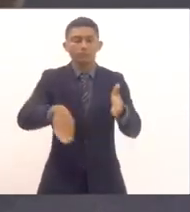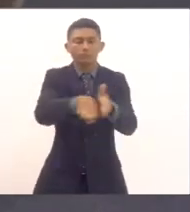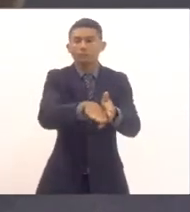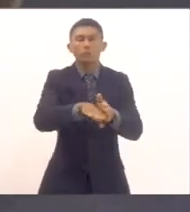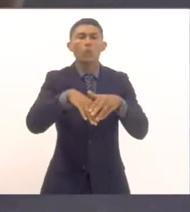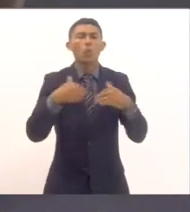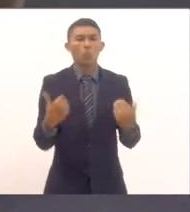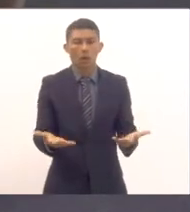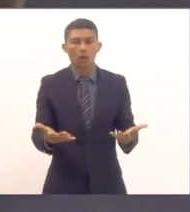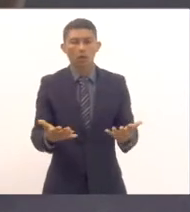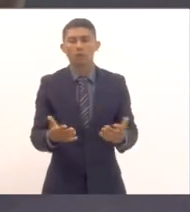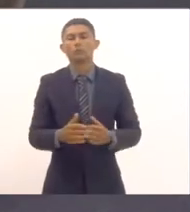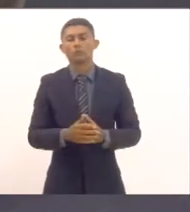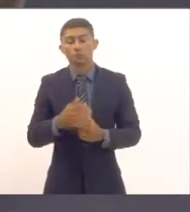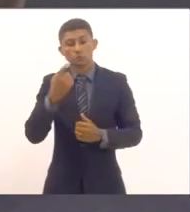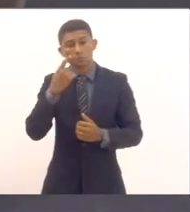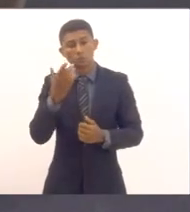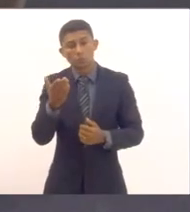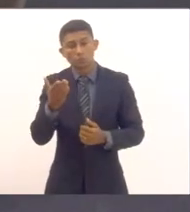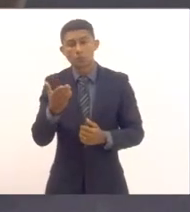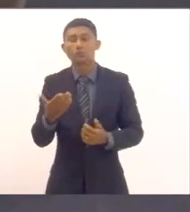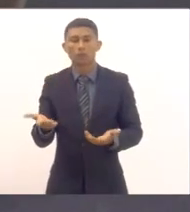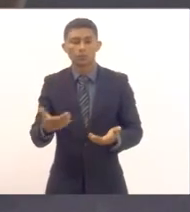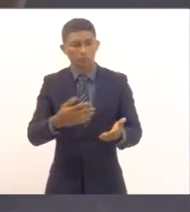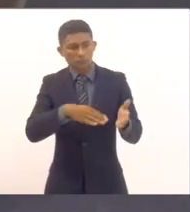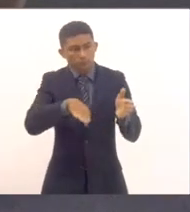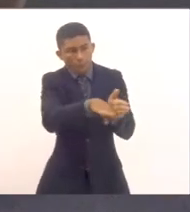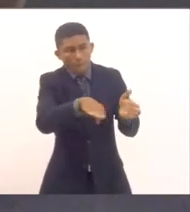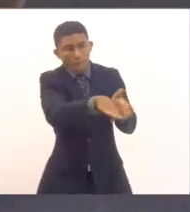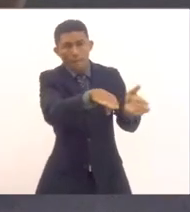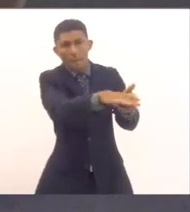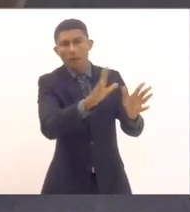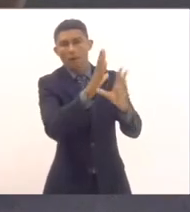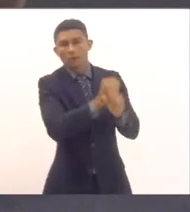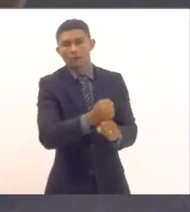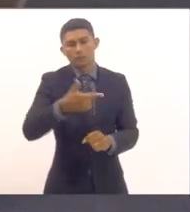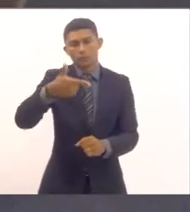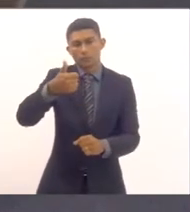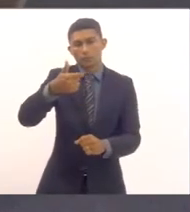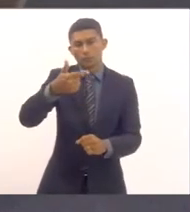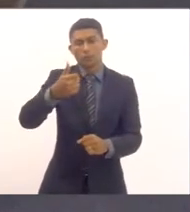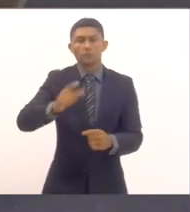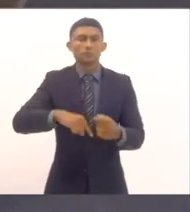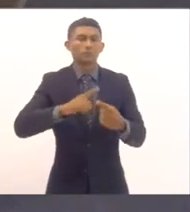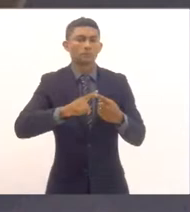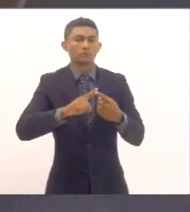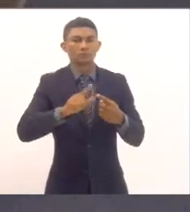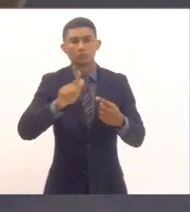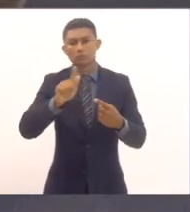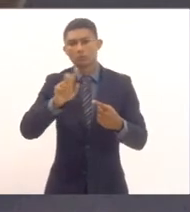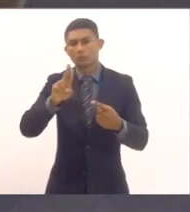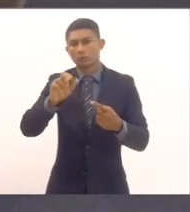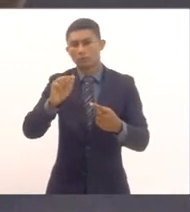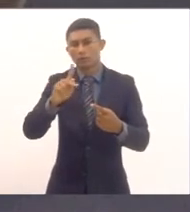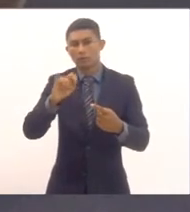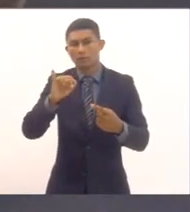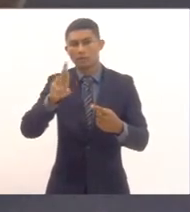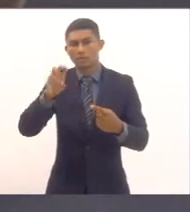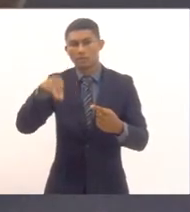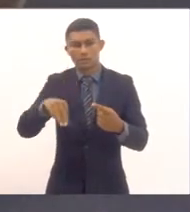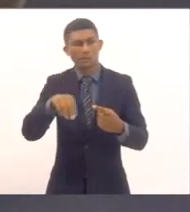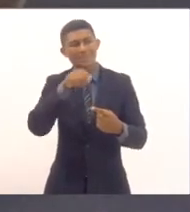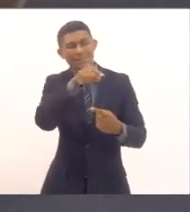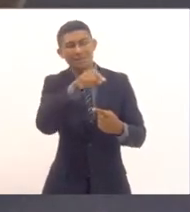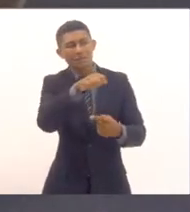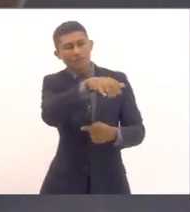essas frisando que das duas estações Suruí Guapimirim não são área vermelha não são Estações em